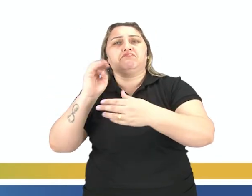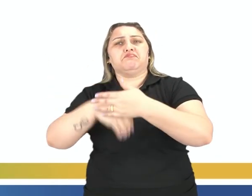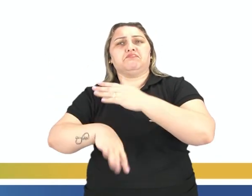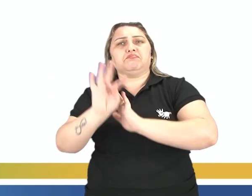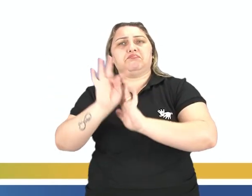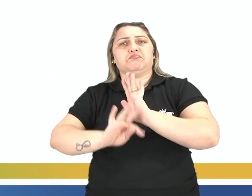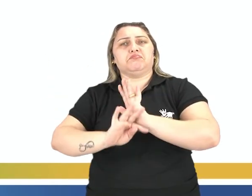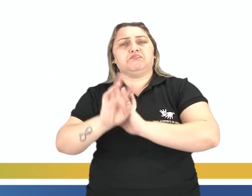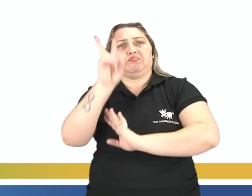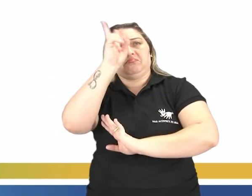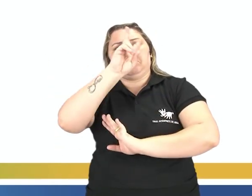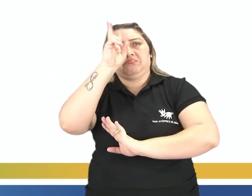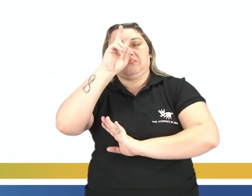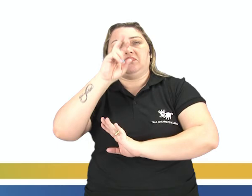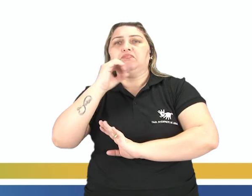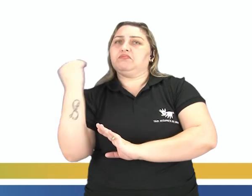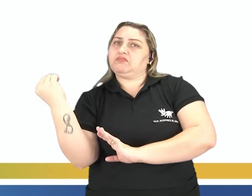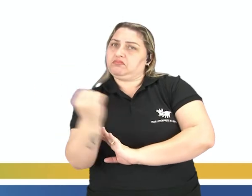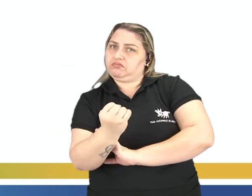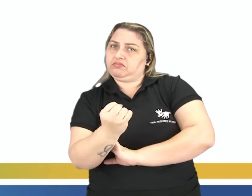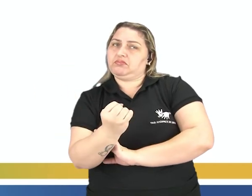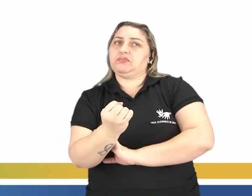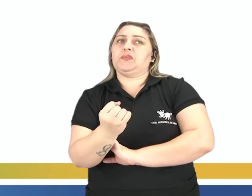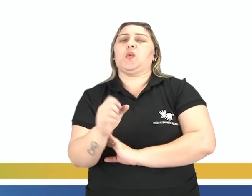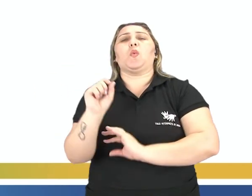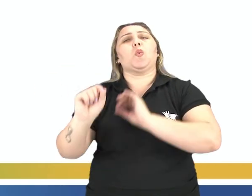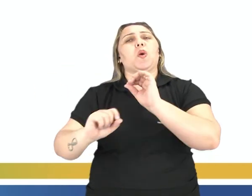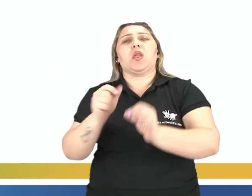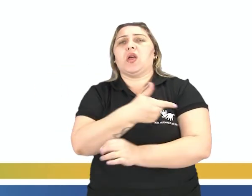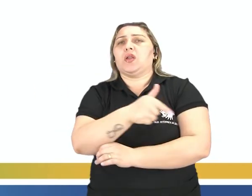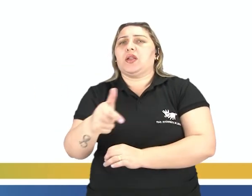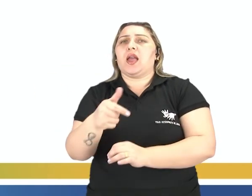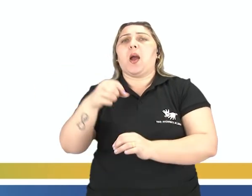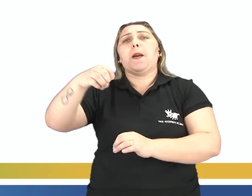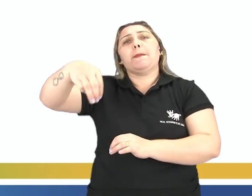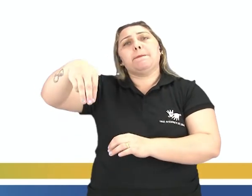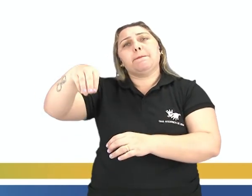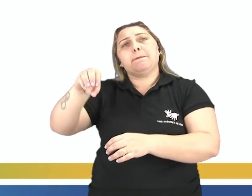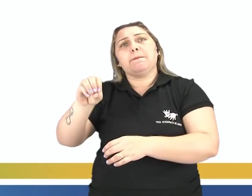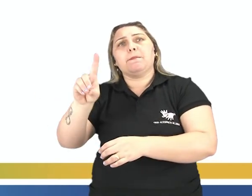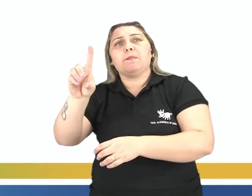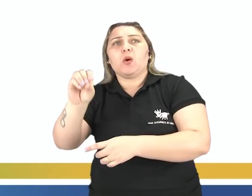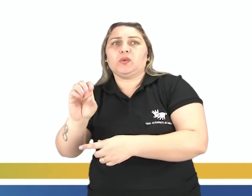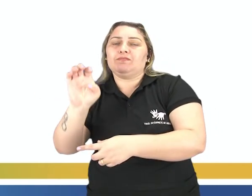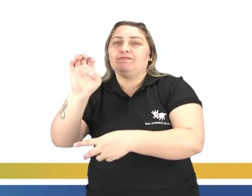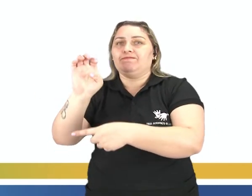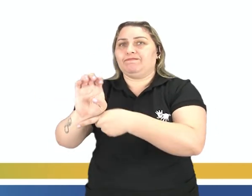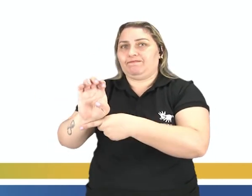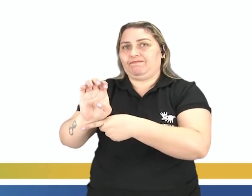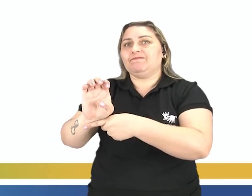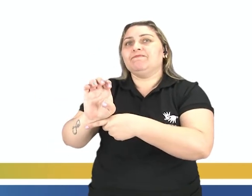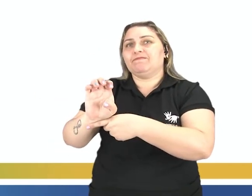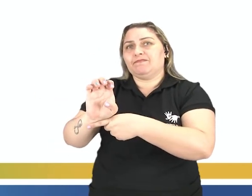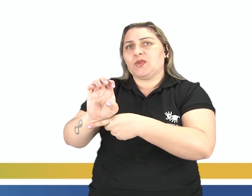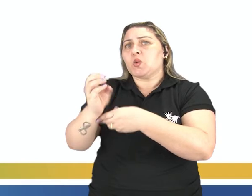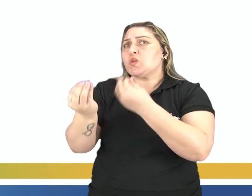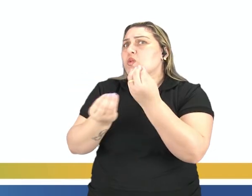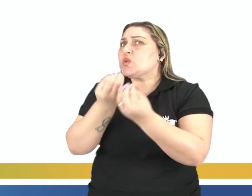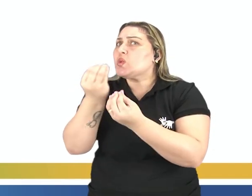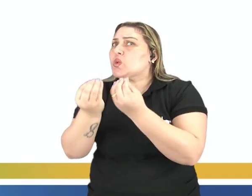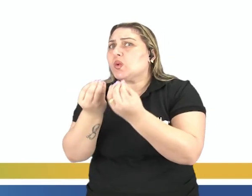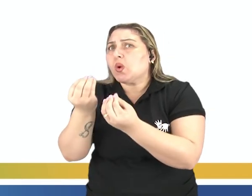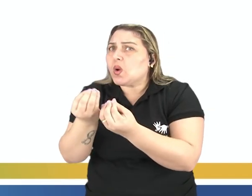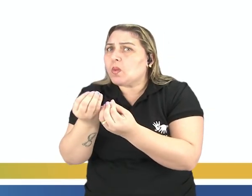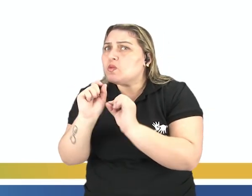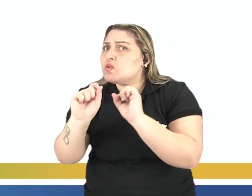E fato, qual é o fato que houve aí dentro dessa história? Um assassinato. Então, o que nós não temos é o